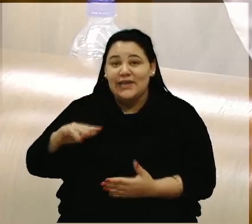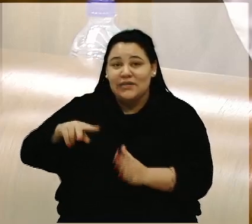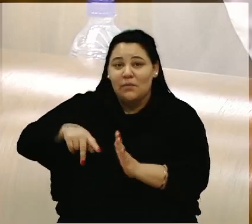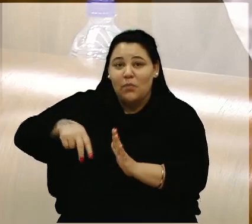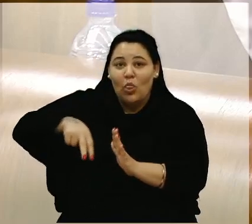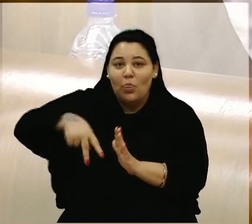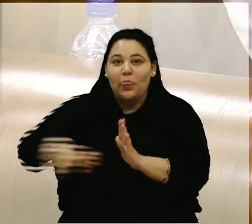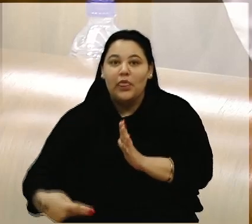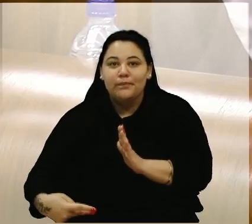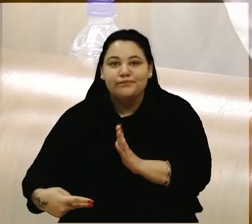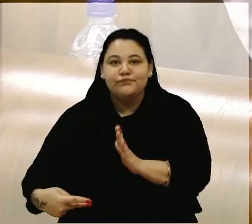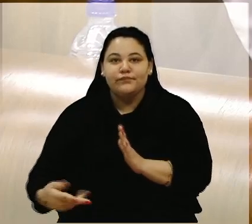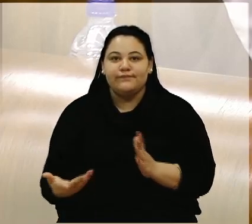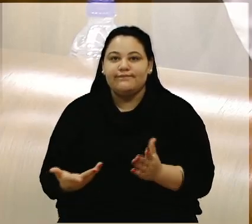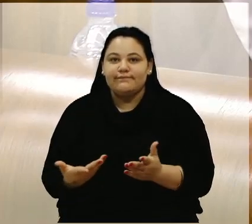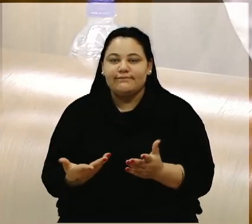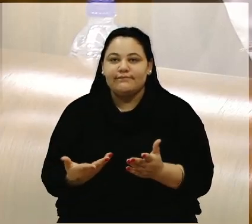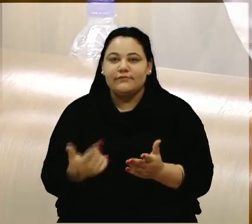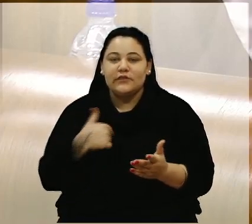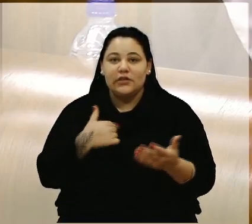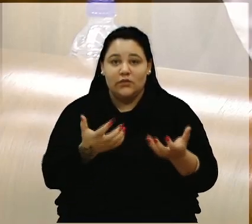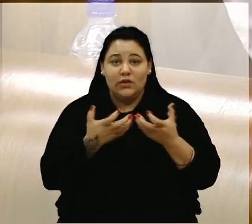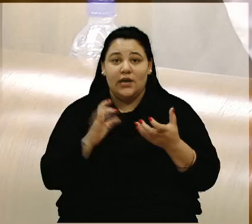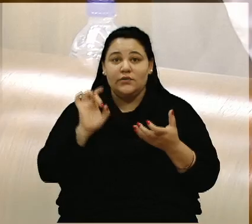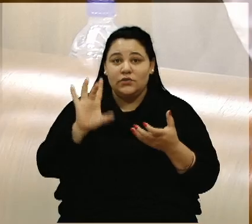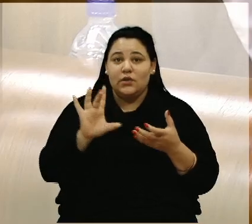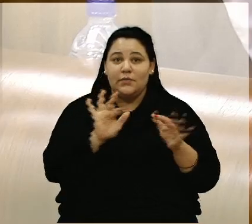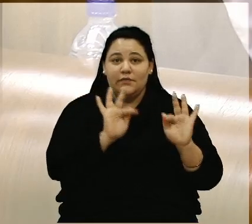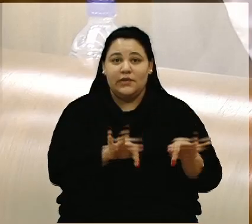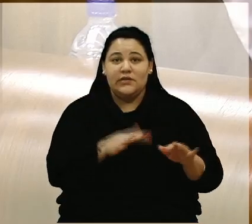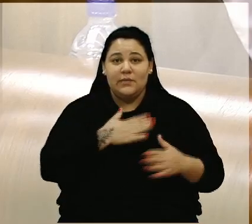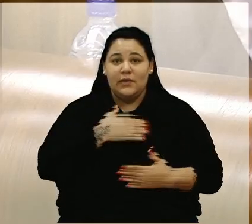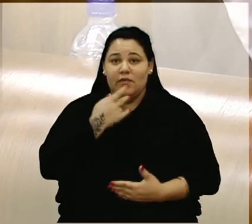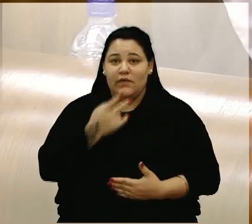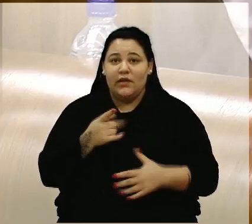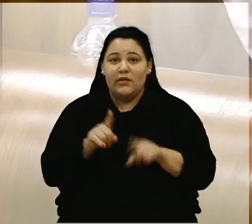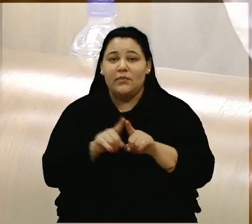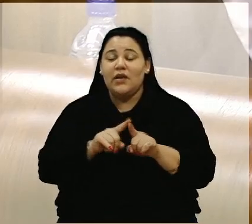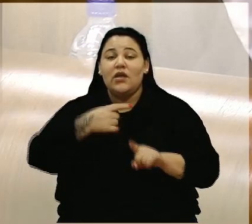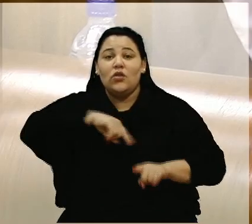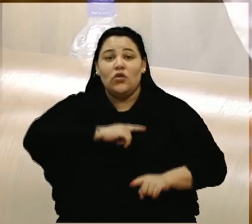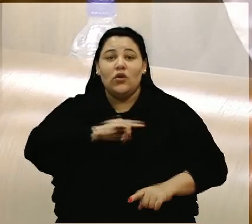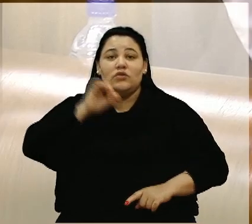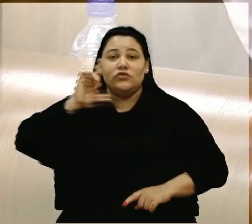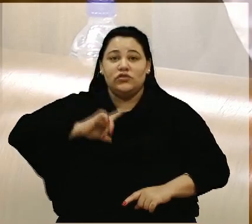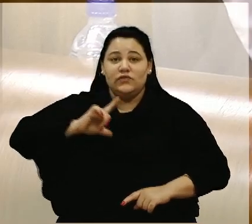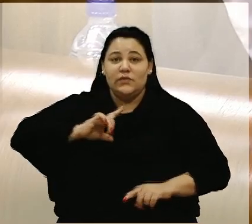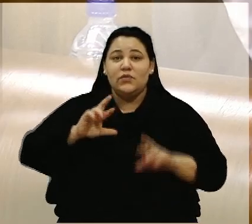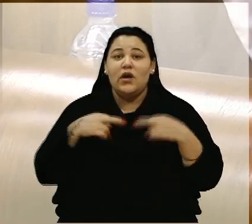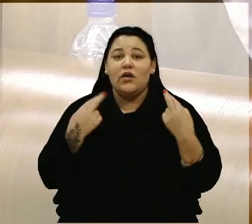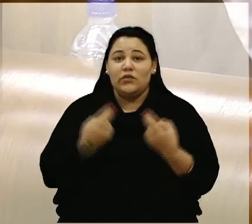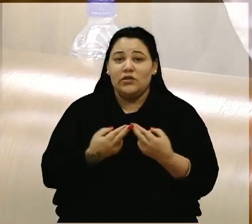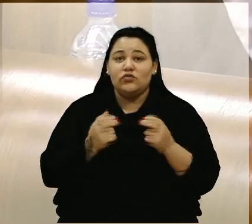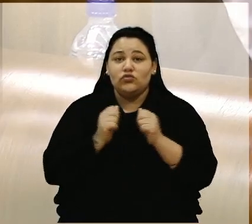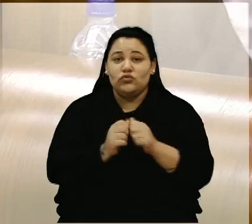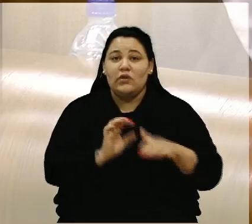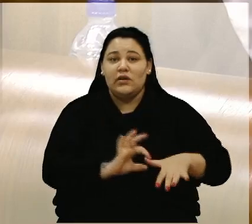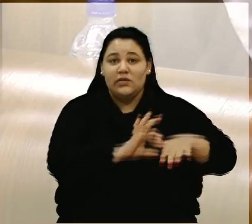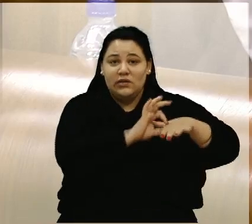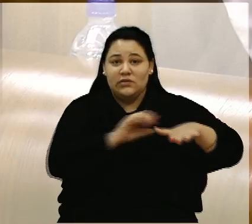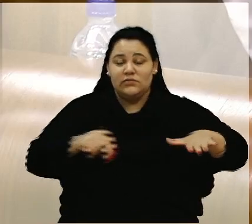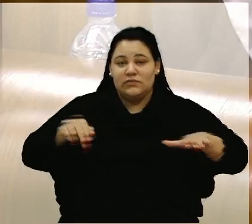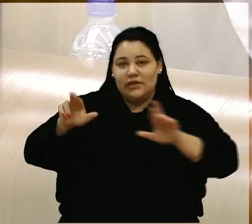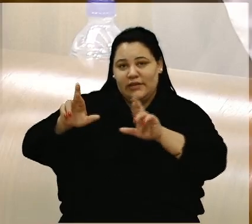ali. E eu quero, só para finalizar a minha fala, nós estivemos reunidos com as lideranças da Zona